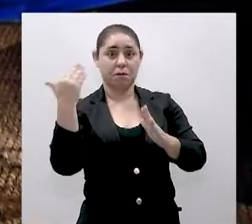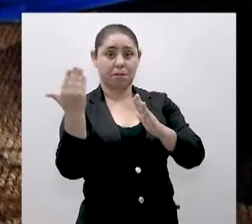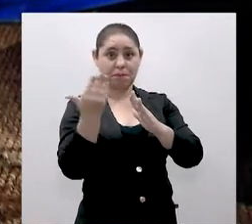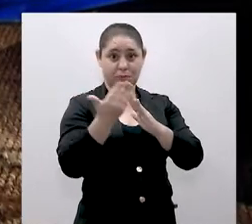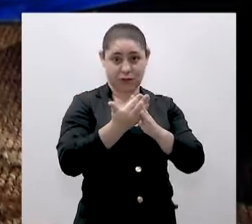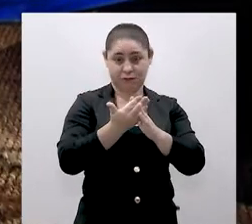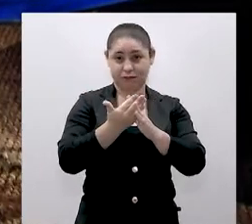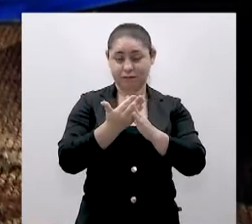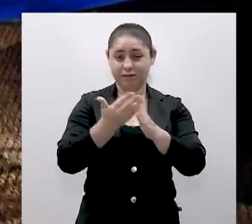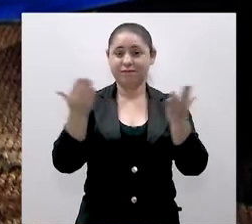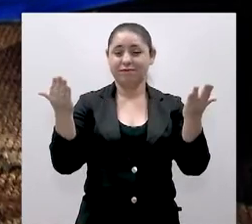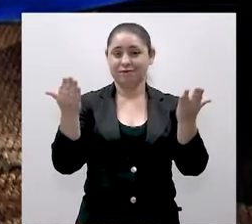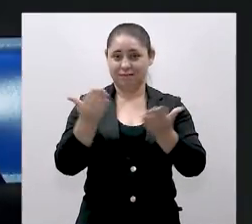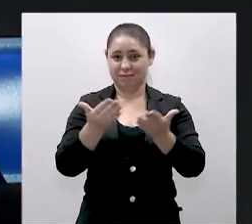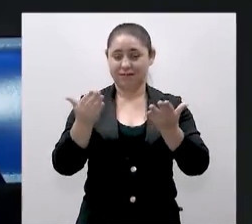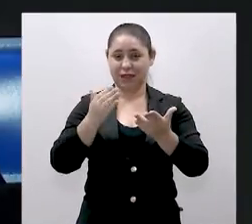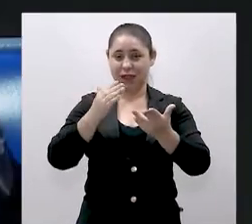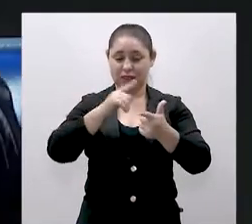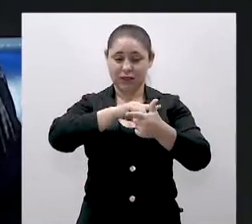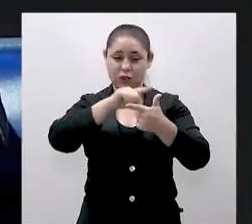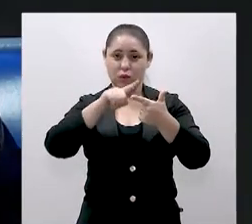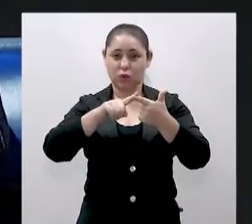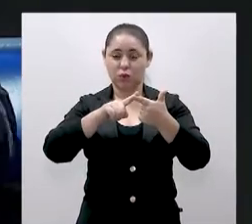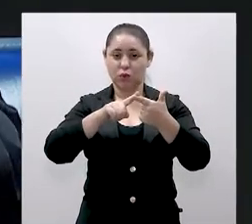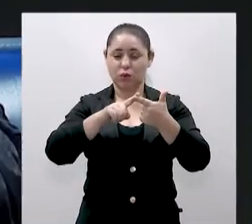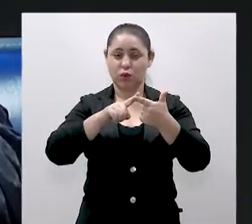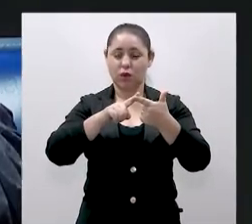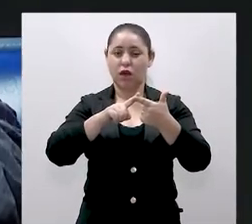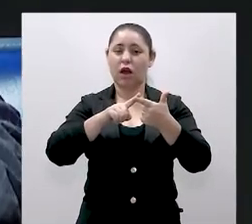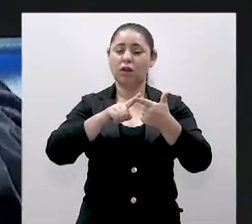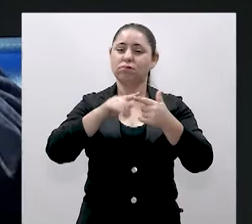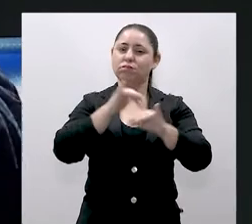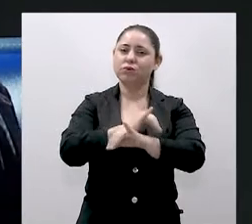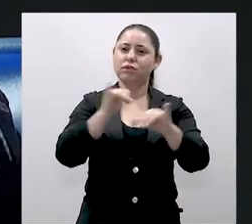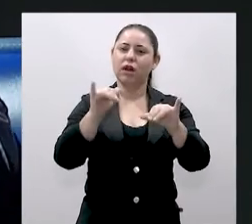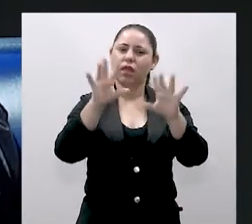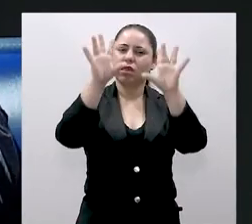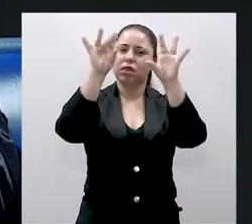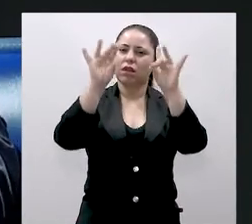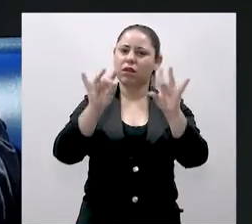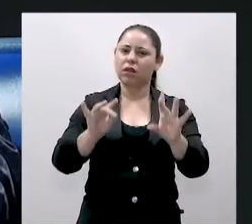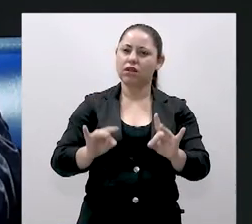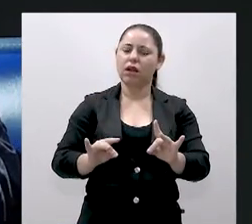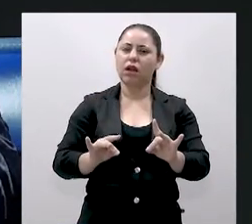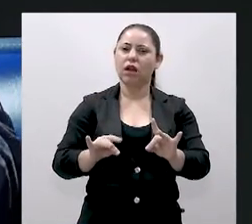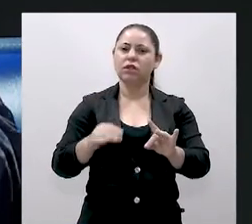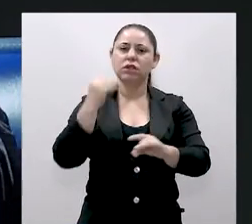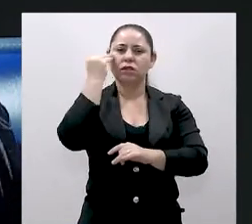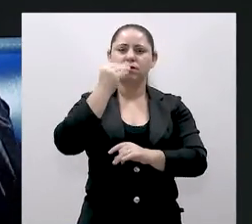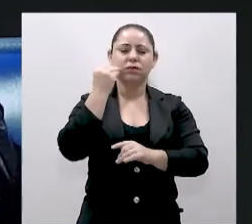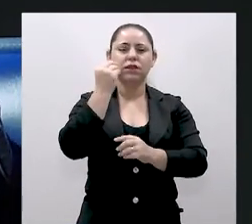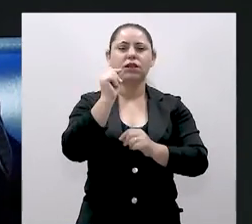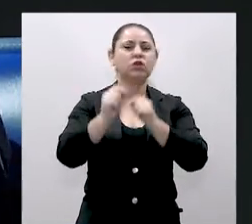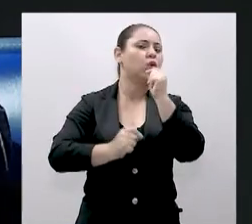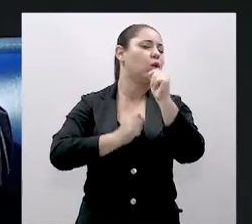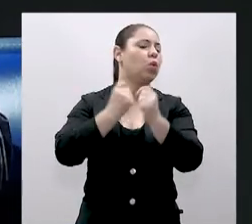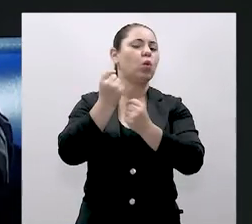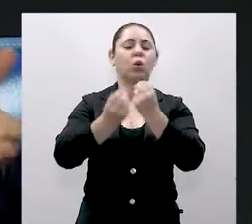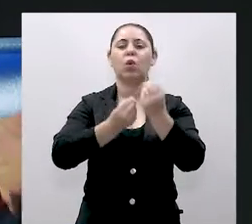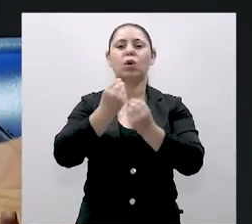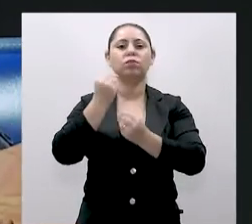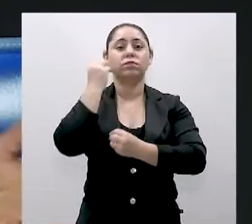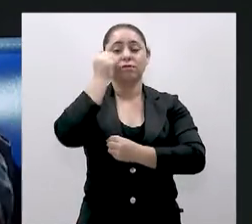fazer o seguinte vou fazer um breve intervalo é aí na segunda parte do nosso programa vamos detalhar um pouco mais essa experiência amador